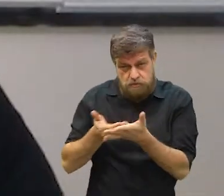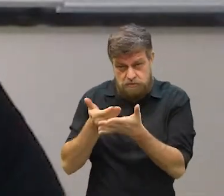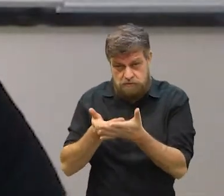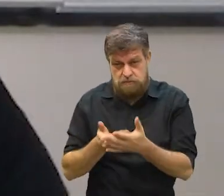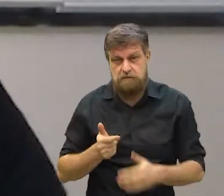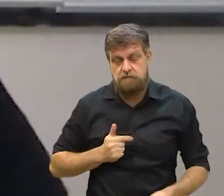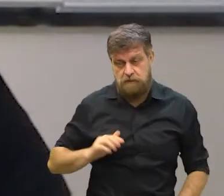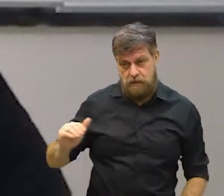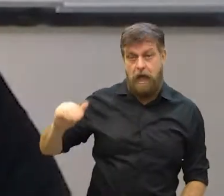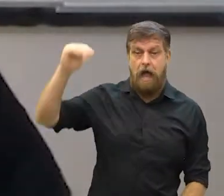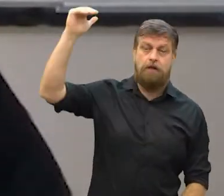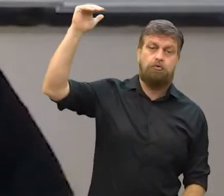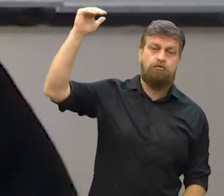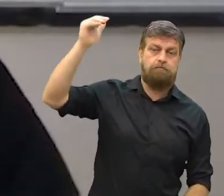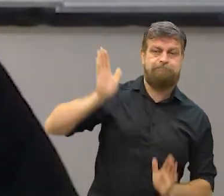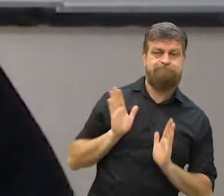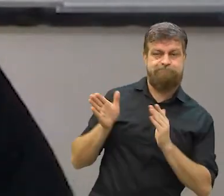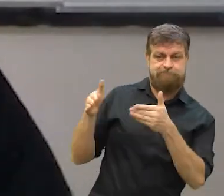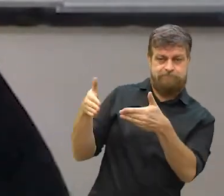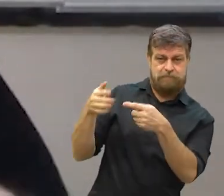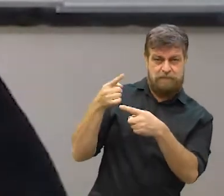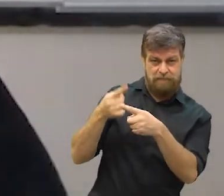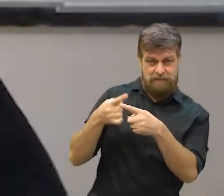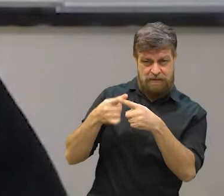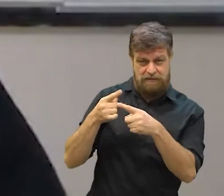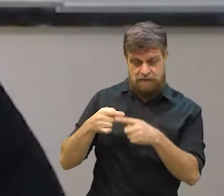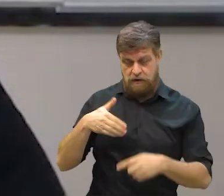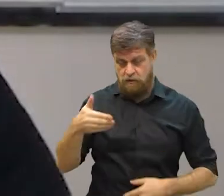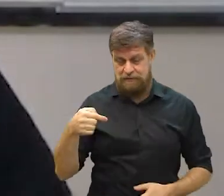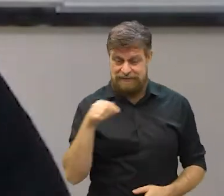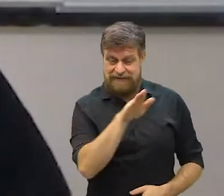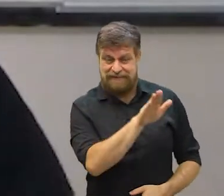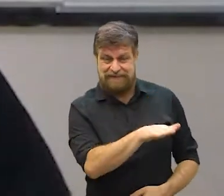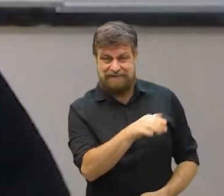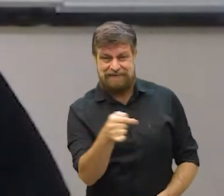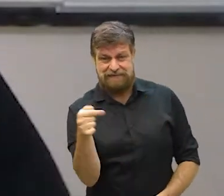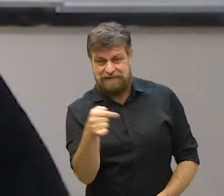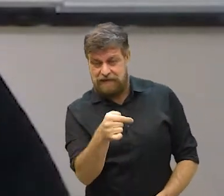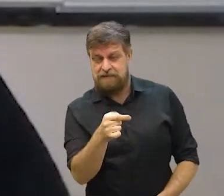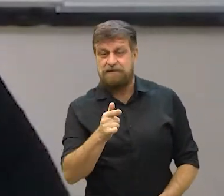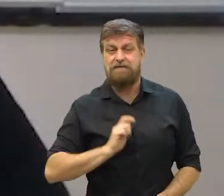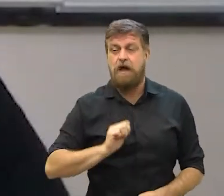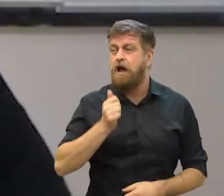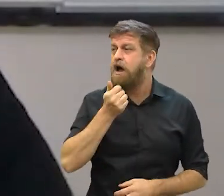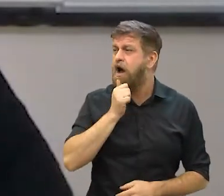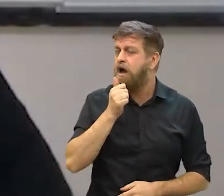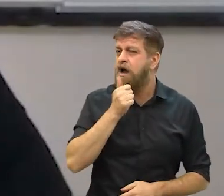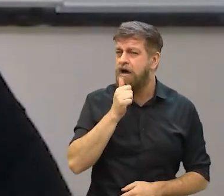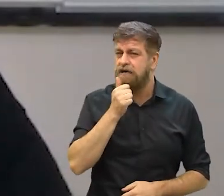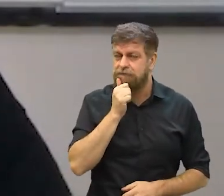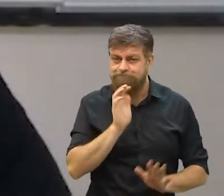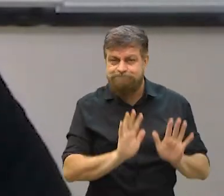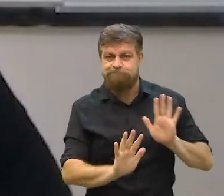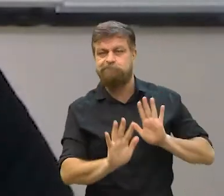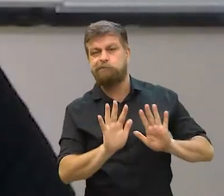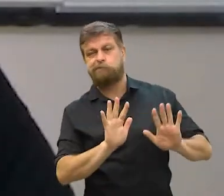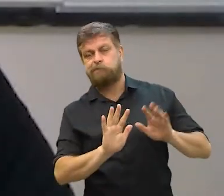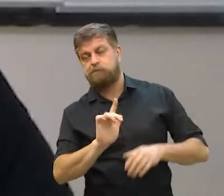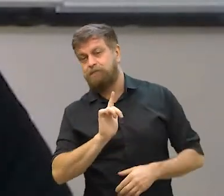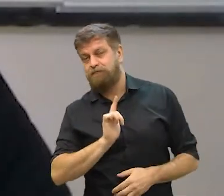mais na população adulta, porque quando se fala em criança, existe ainda uma